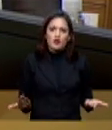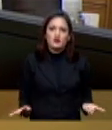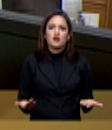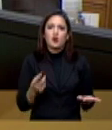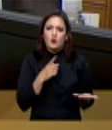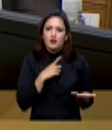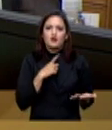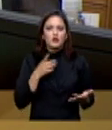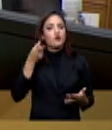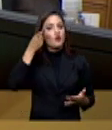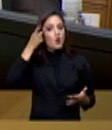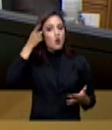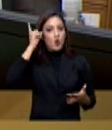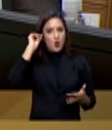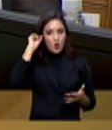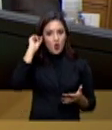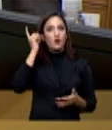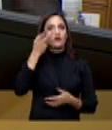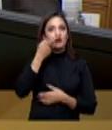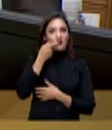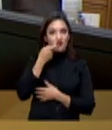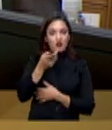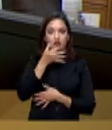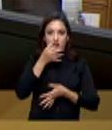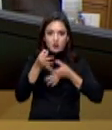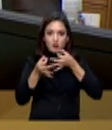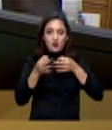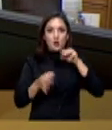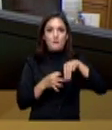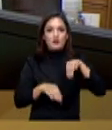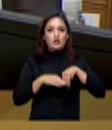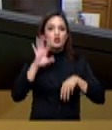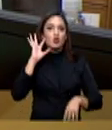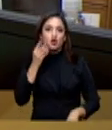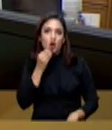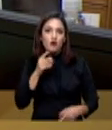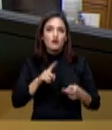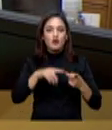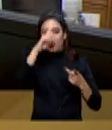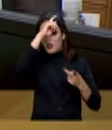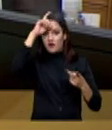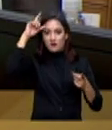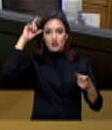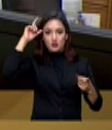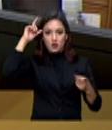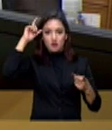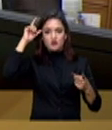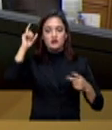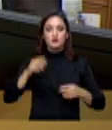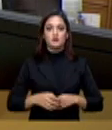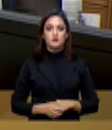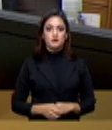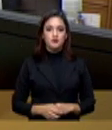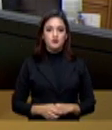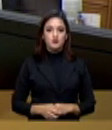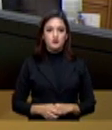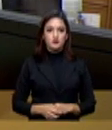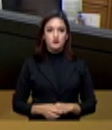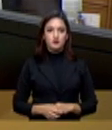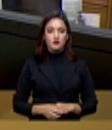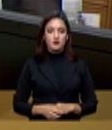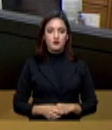emergiu das intervenções dos eminentes ministros dias toffoli e Ricardo Lewandowski na sessão de